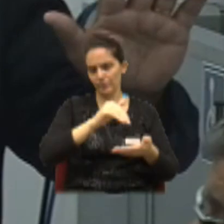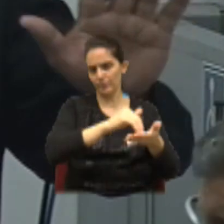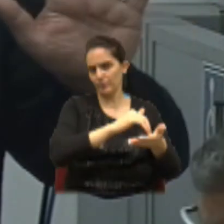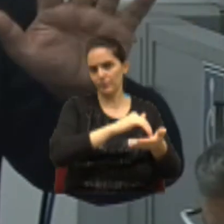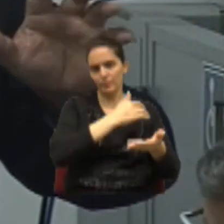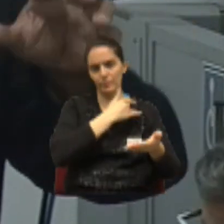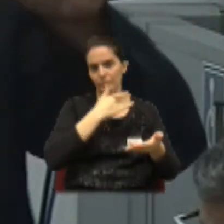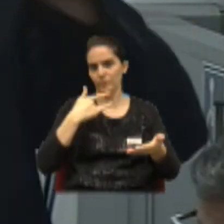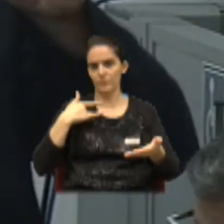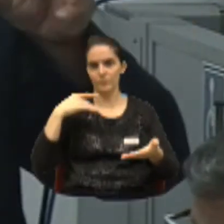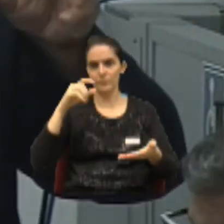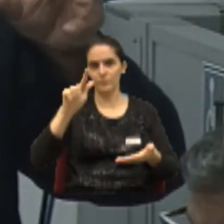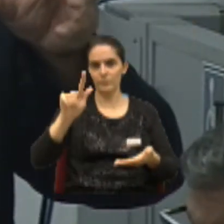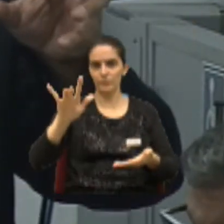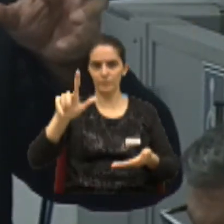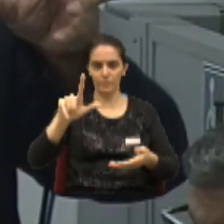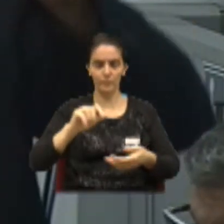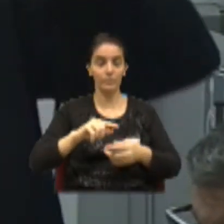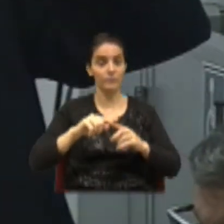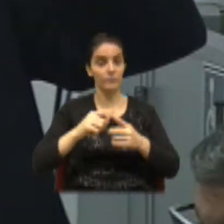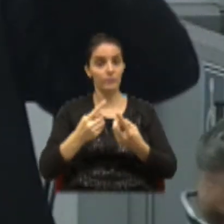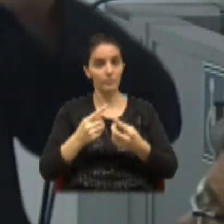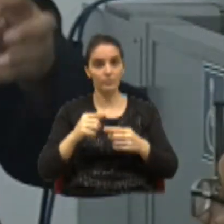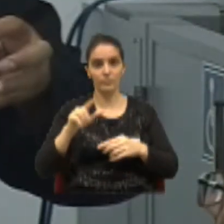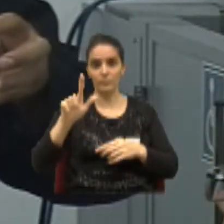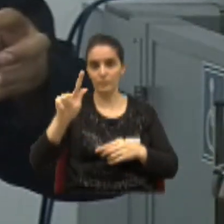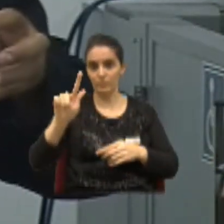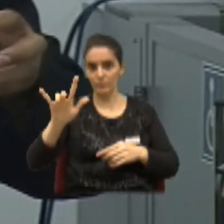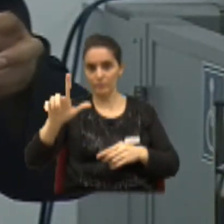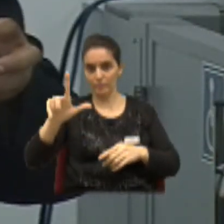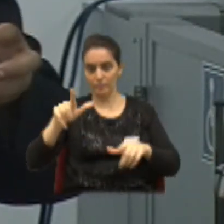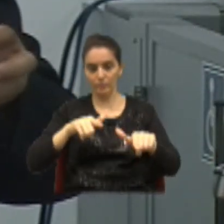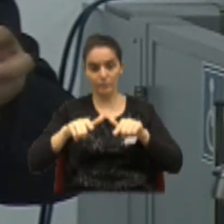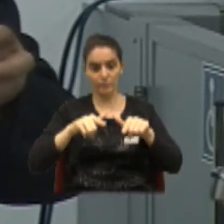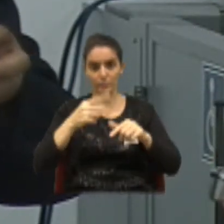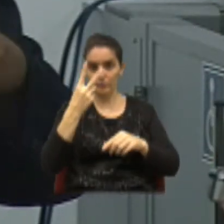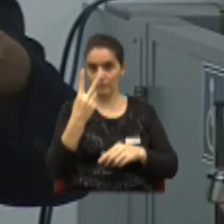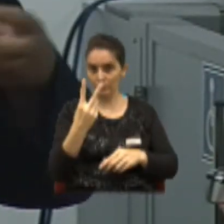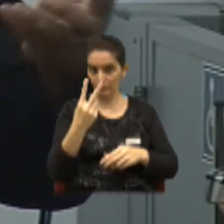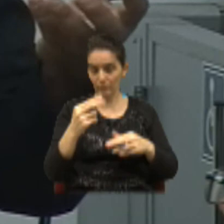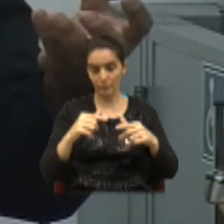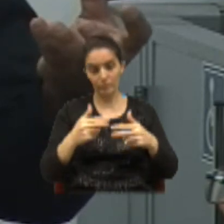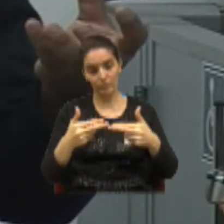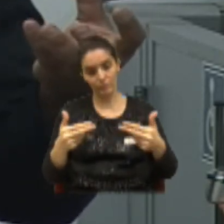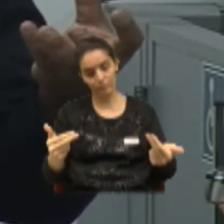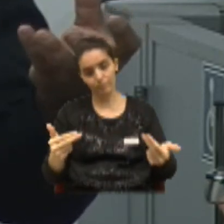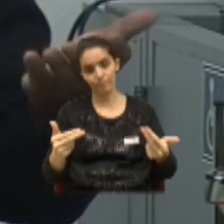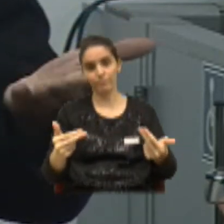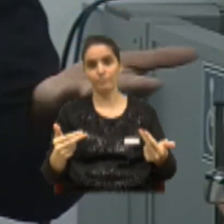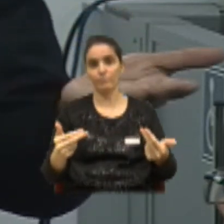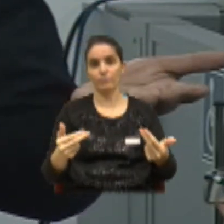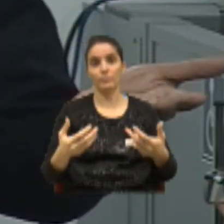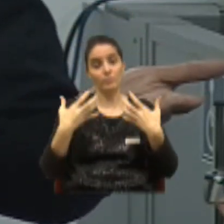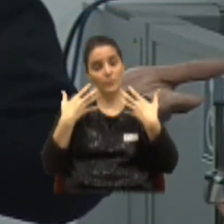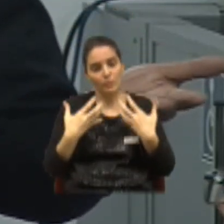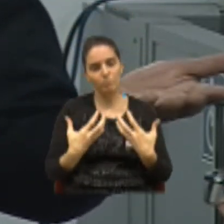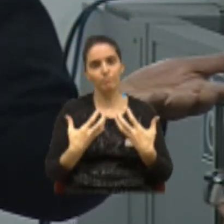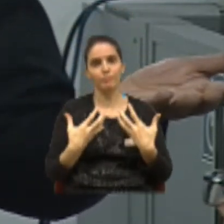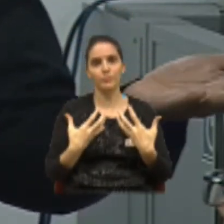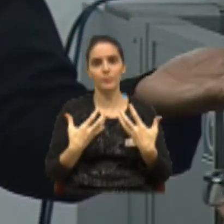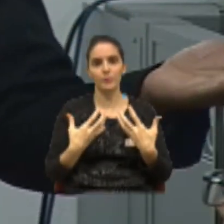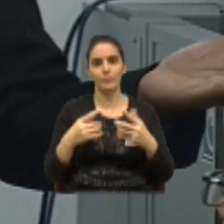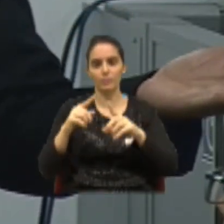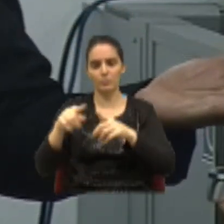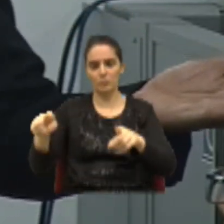interino, mas acredito que acumular essas 2 funções, para ele, nesse momento, está sendo pesado. Que é 2 funções importantíssimas. O chefe de gabinete